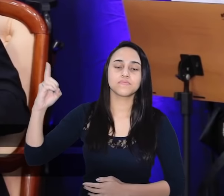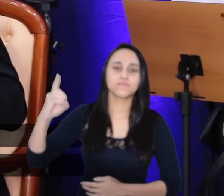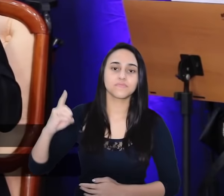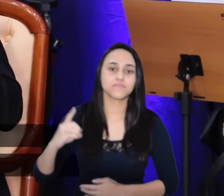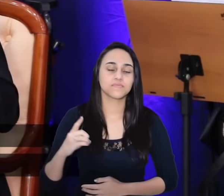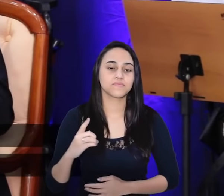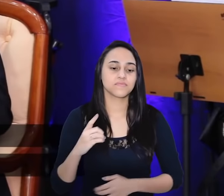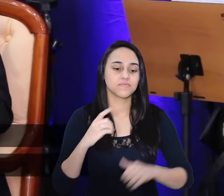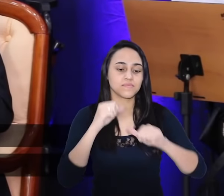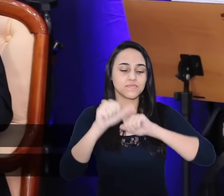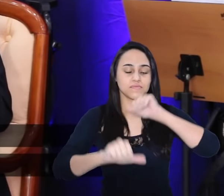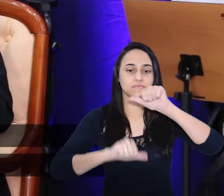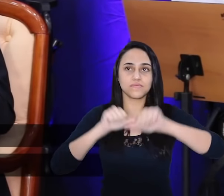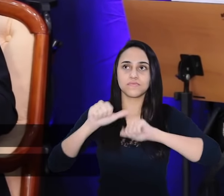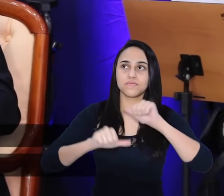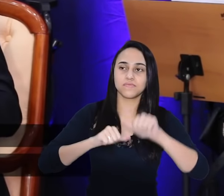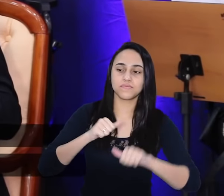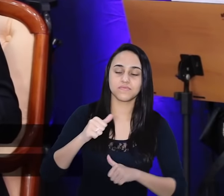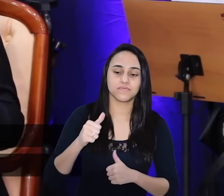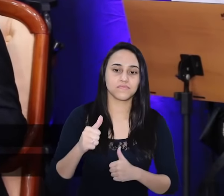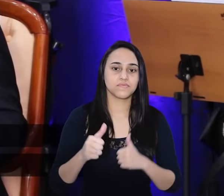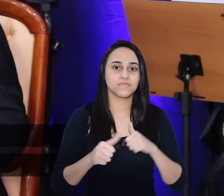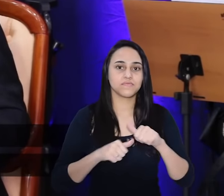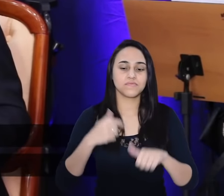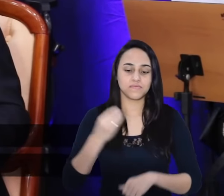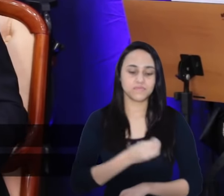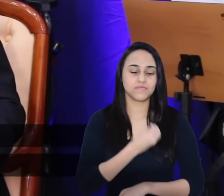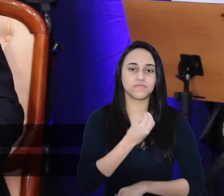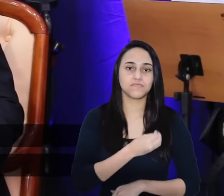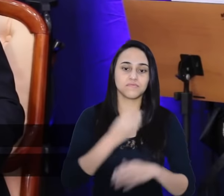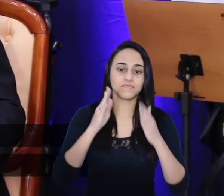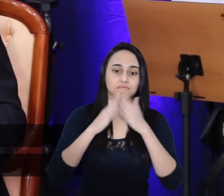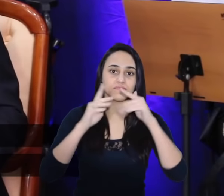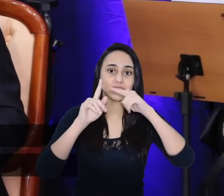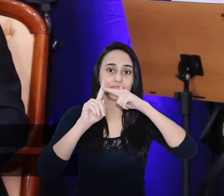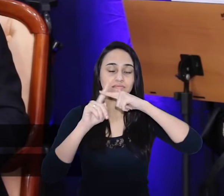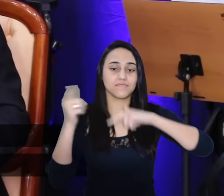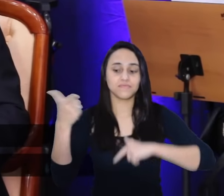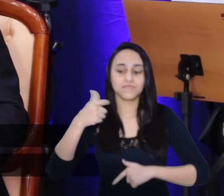Deus, reaviva a tua igreja de novo,